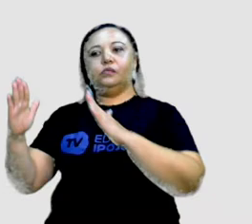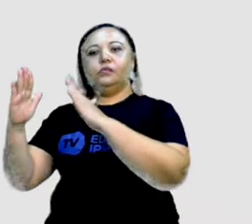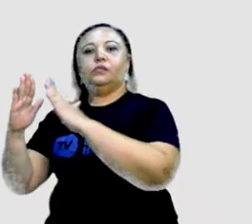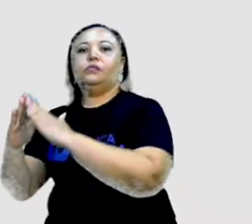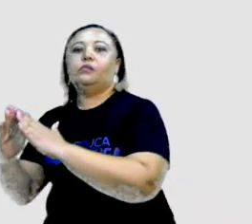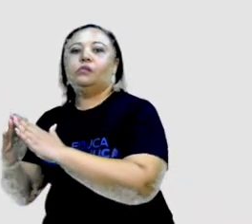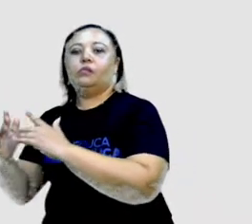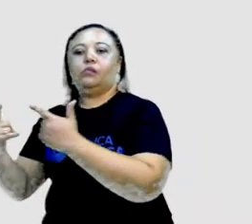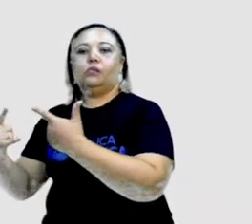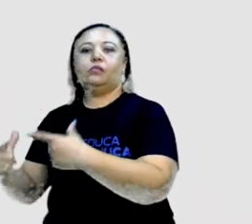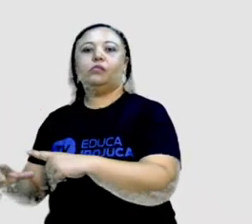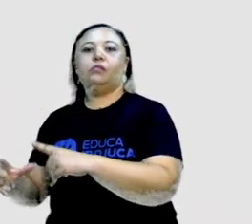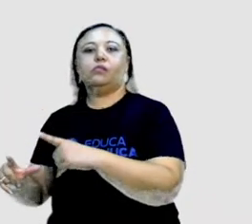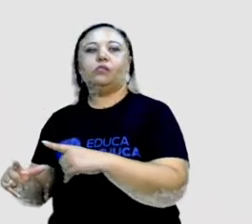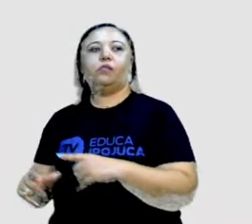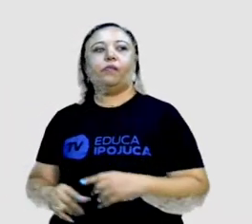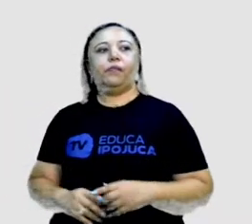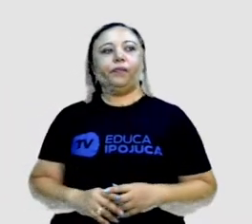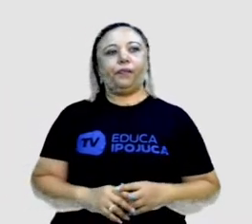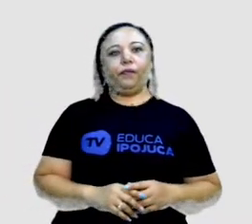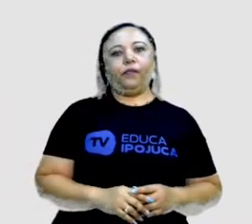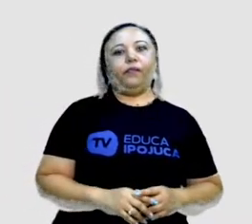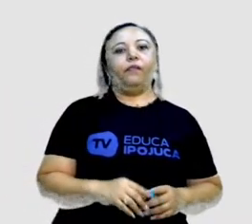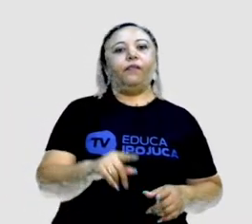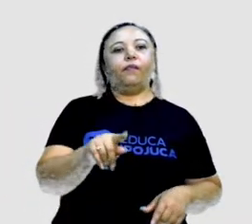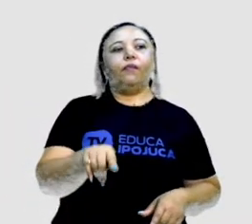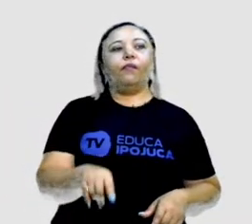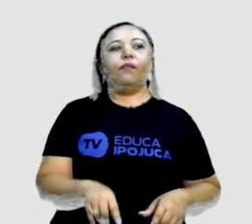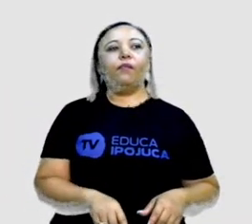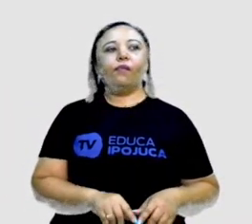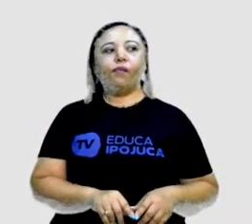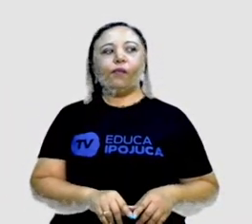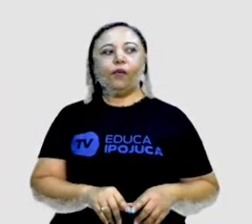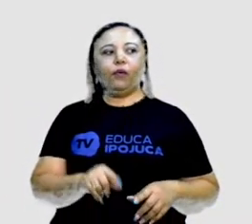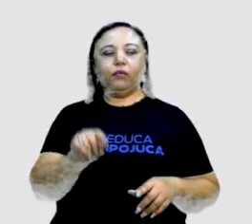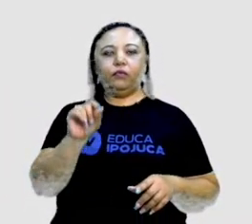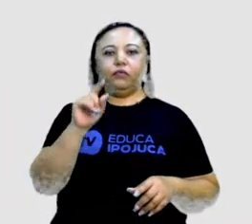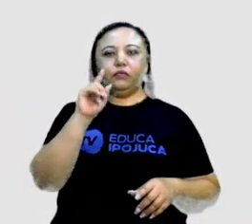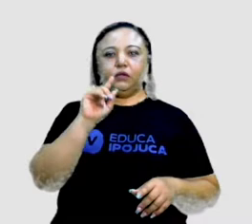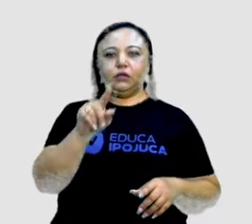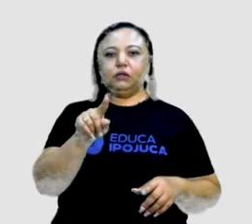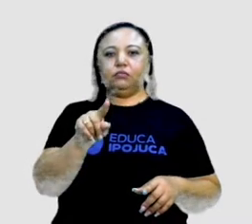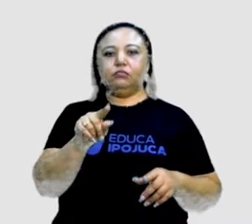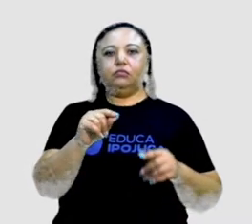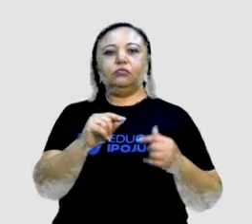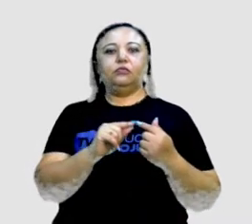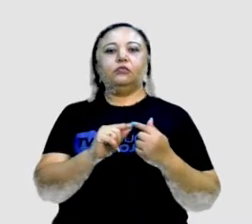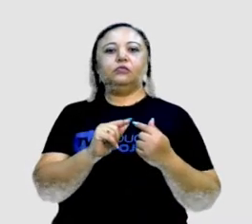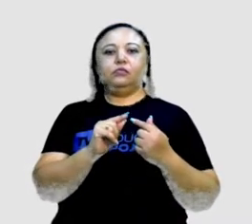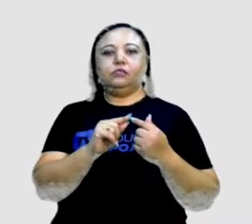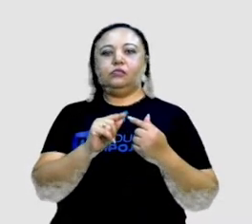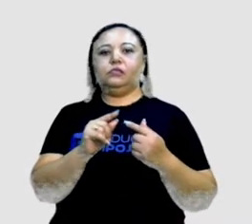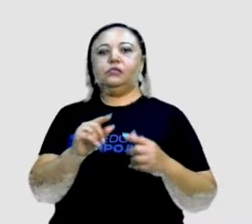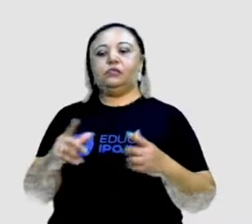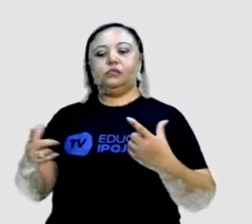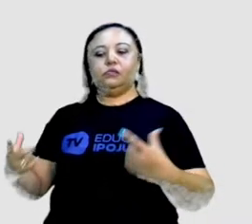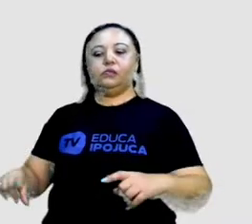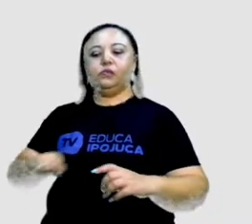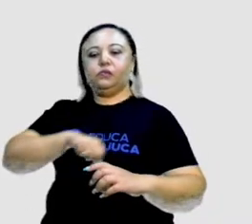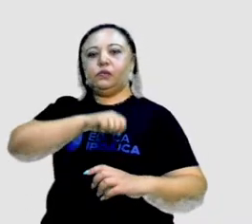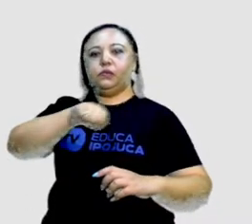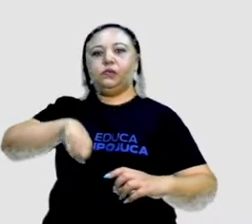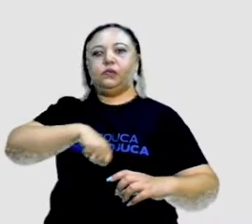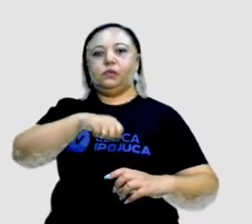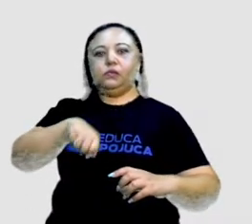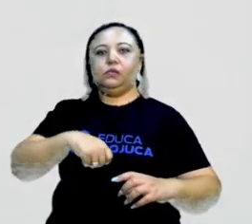prima, né? Na casinha do fundo do quintal. E a inferência também que nós podemos fazer na cozinha da casa da tia,